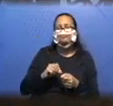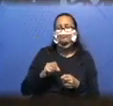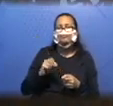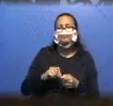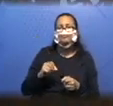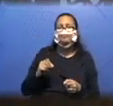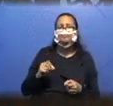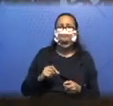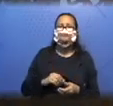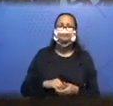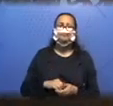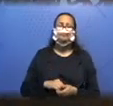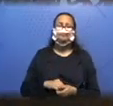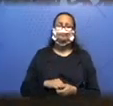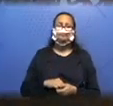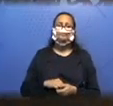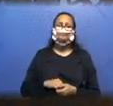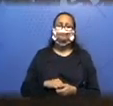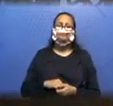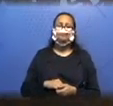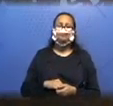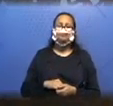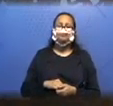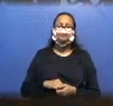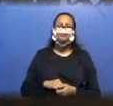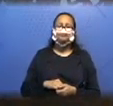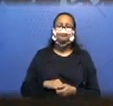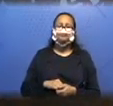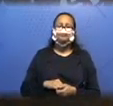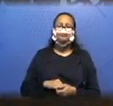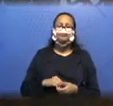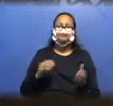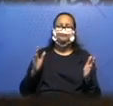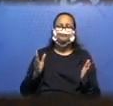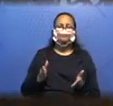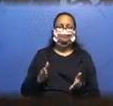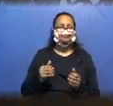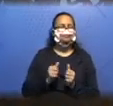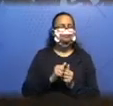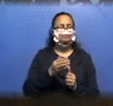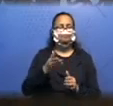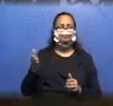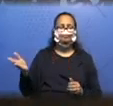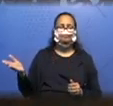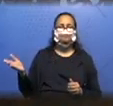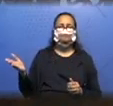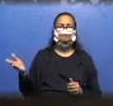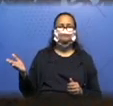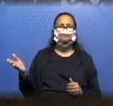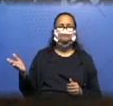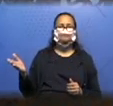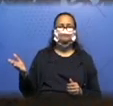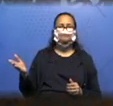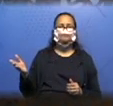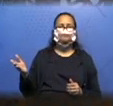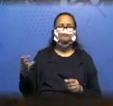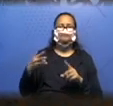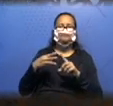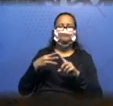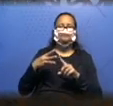em 1483, aconteceu isso. Seguindo, agora é com